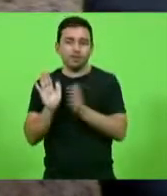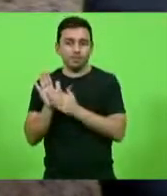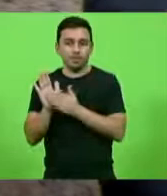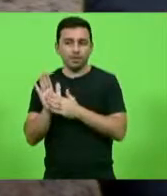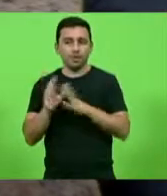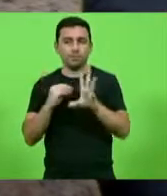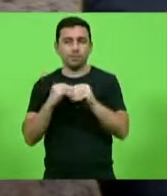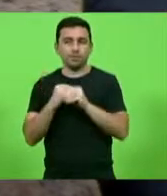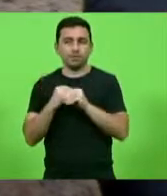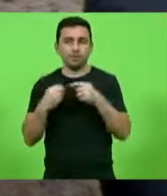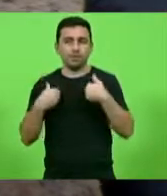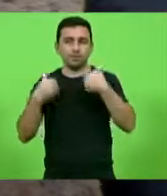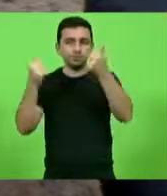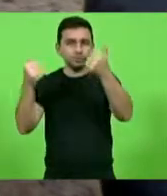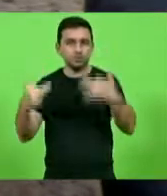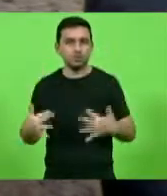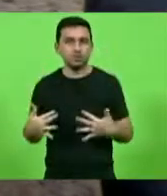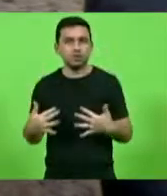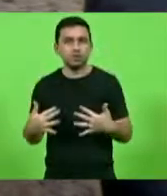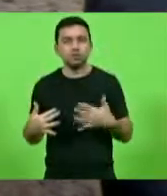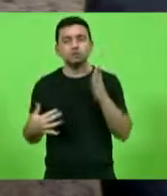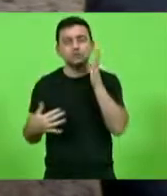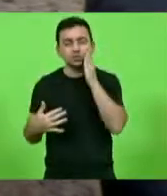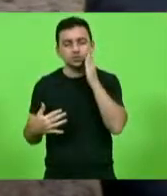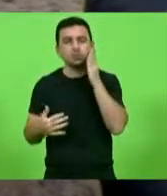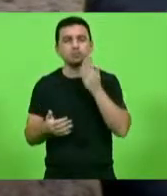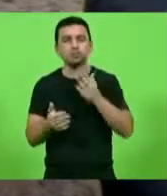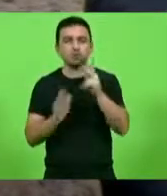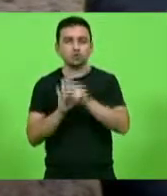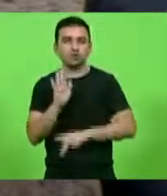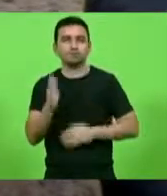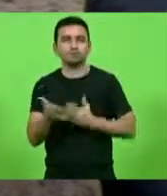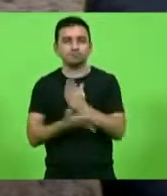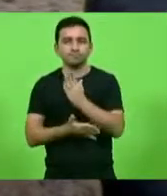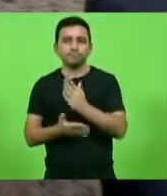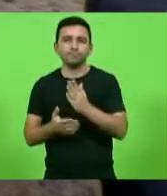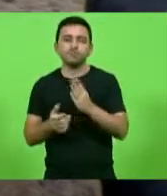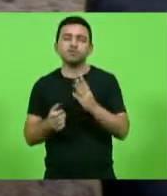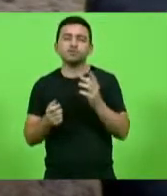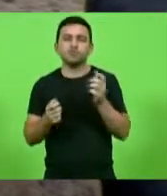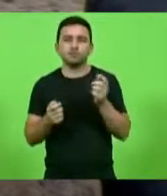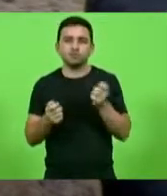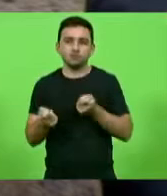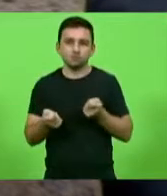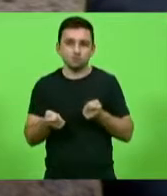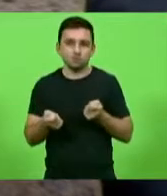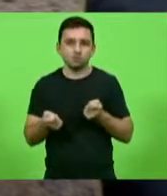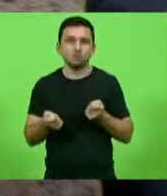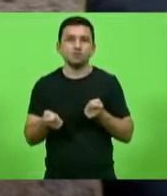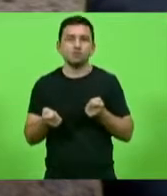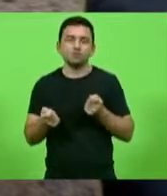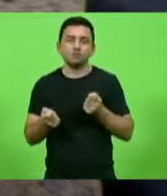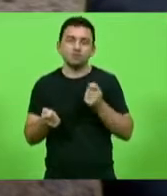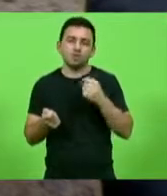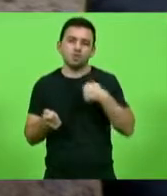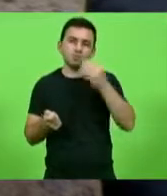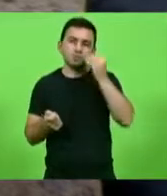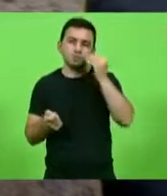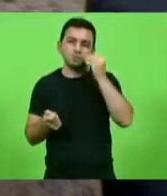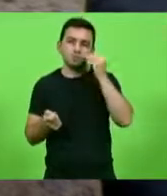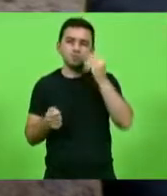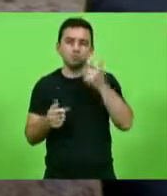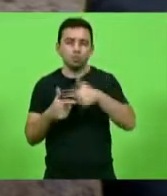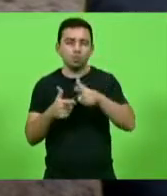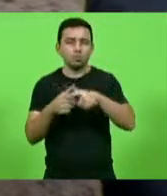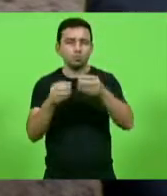fiz sabendo que o projeto seria aprovado, então tentei amenizar o que, no meu entendimento, podem ser os prejuízos